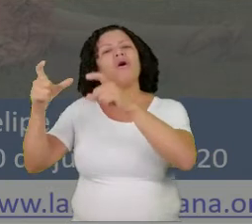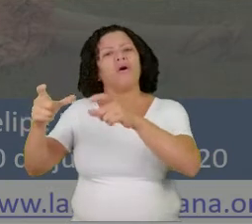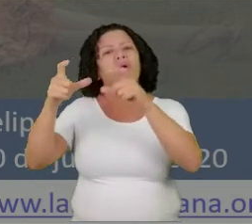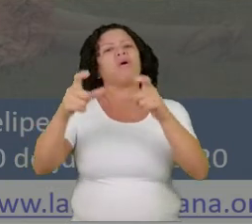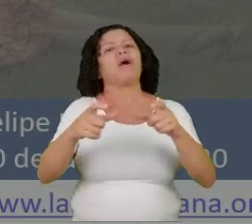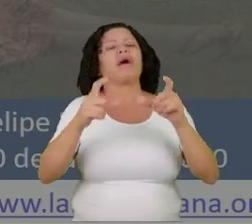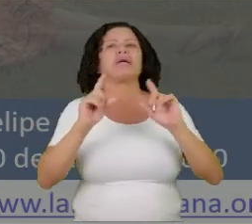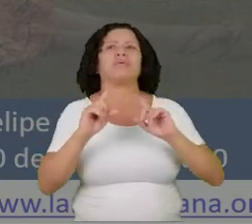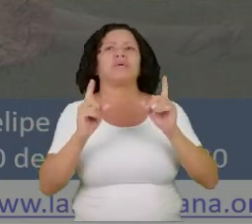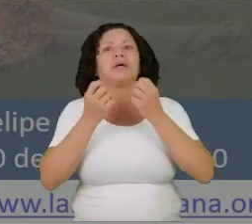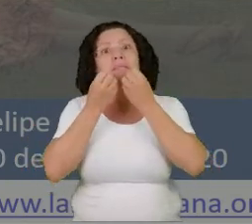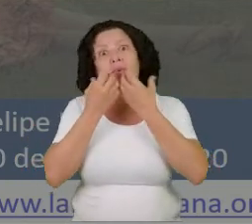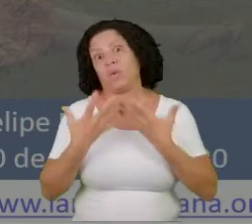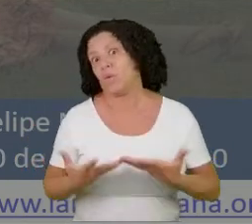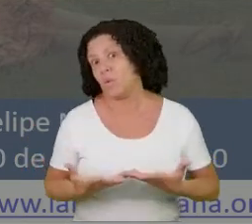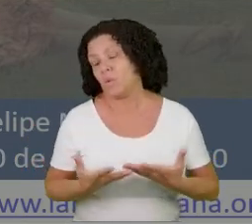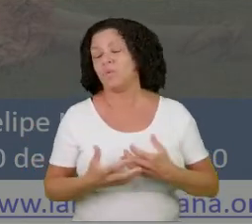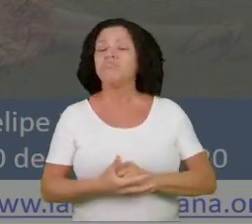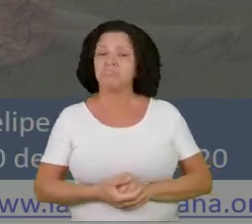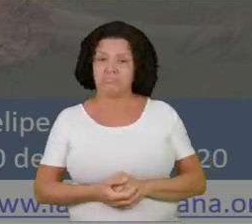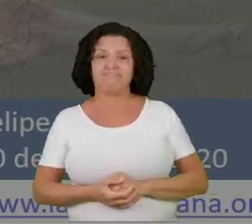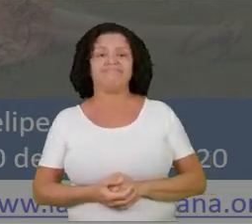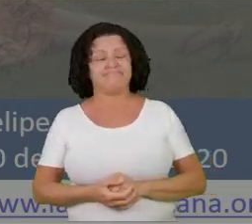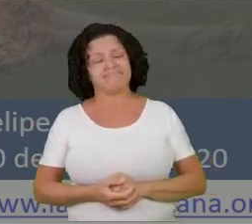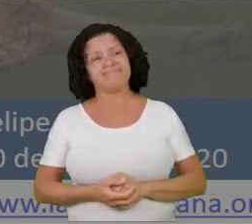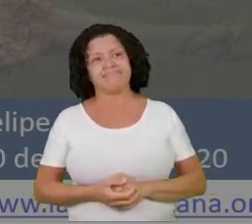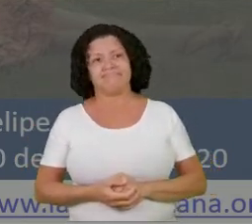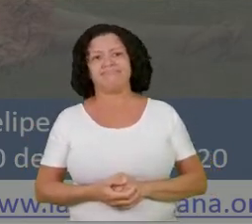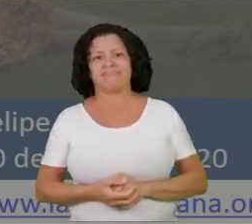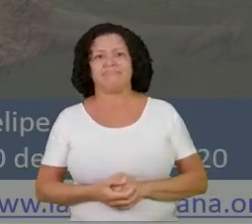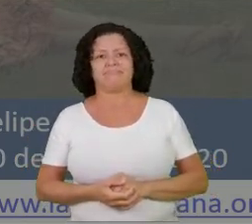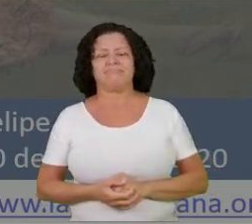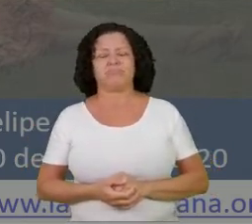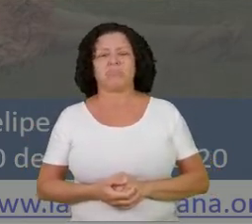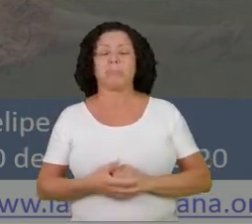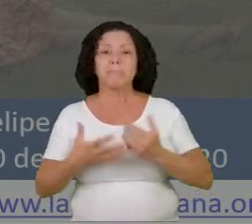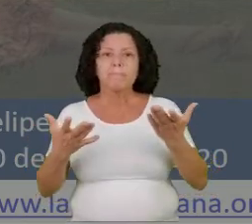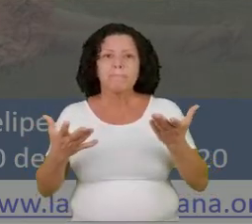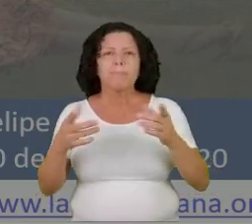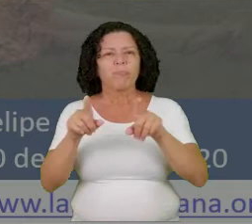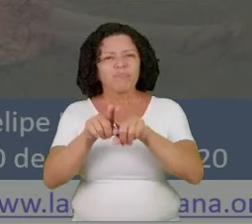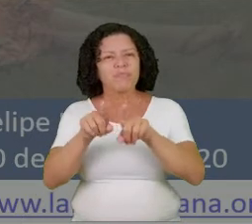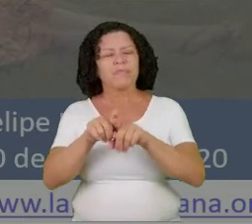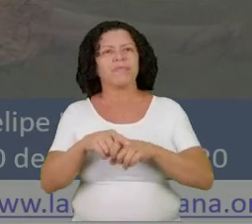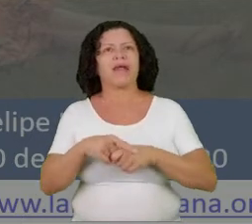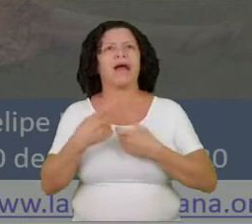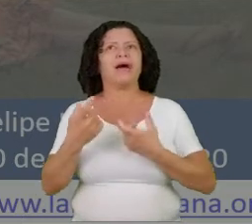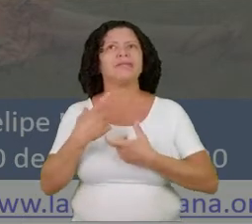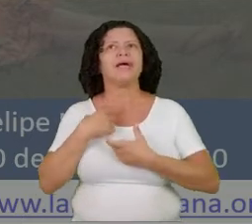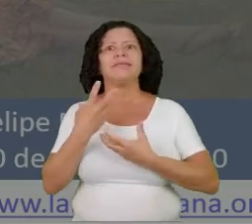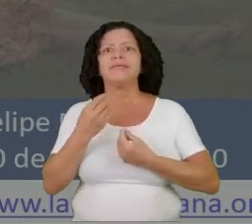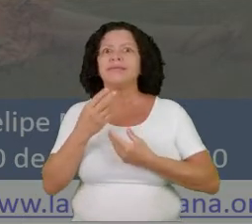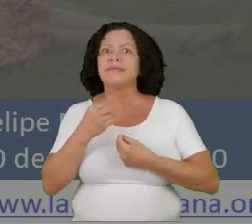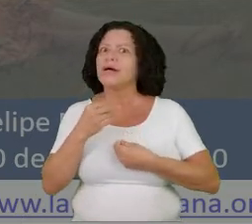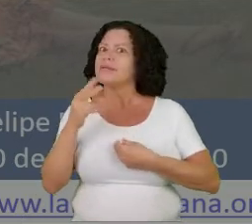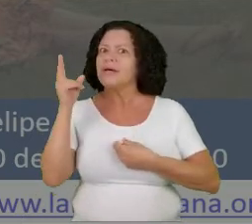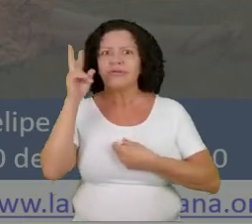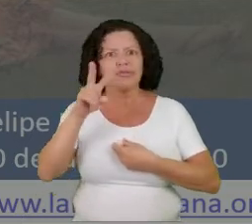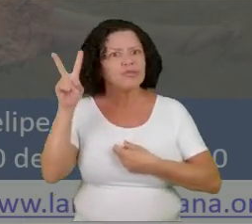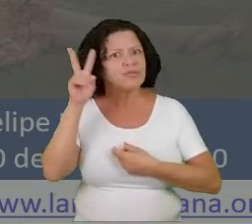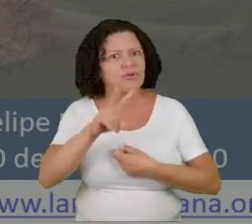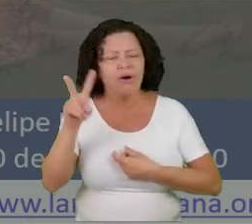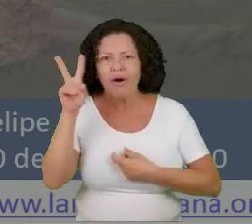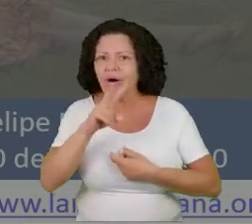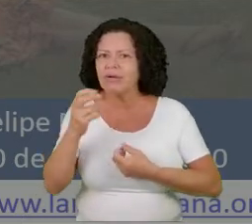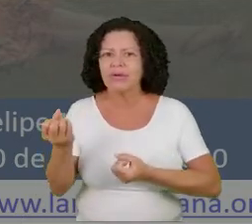lugares que não são muito agradáveis, né? E a gente ouve tanto histórias, e